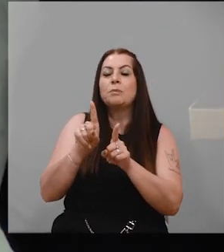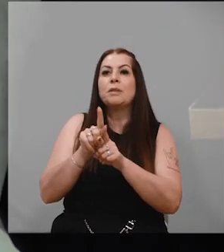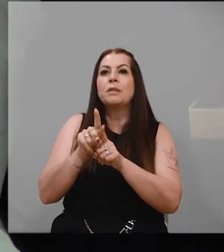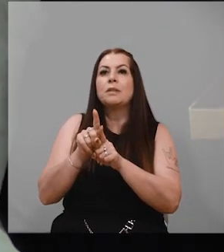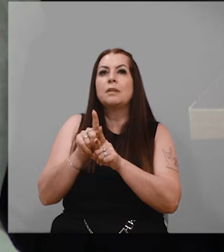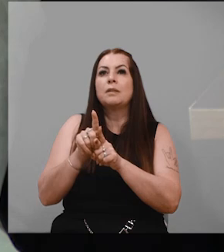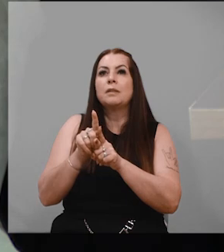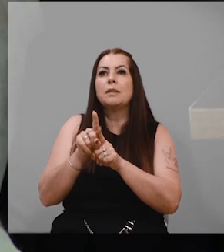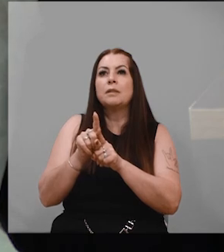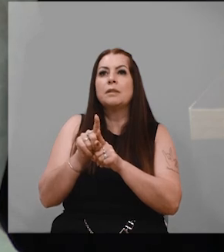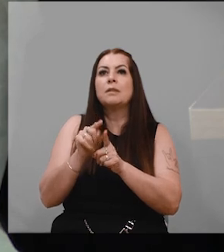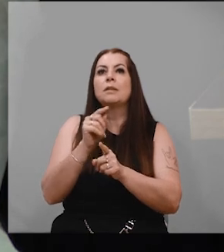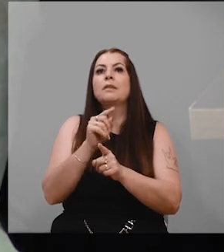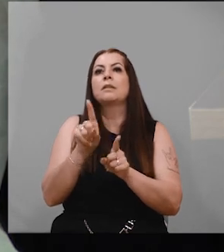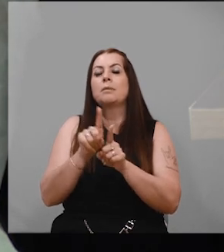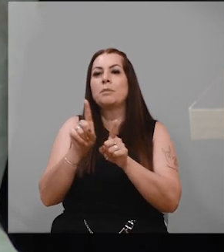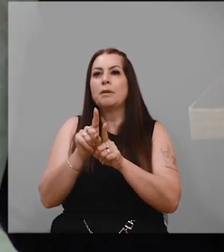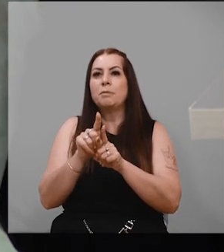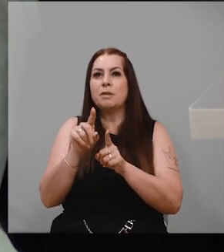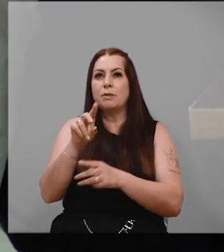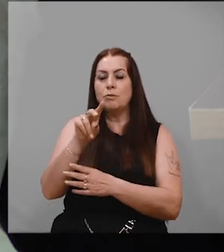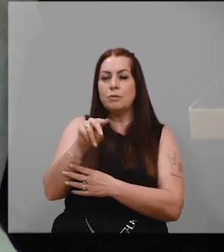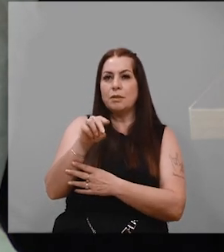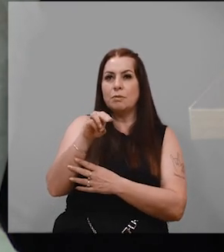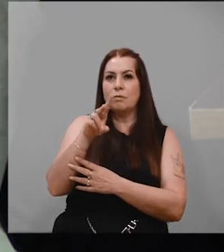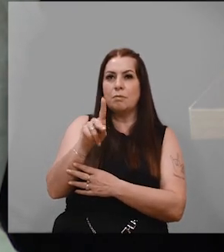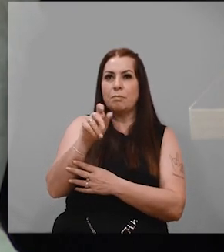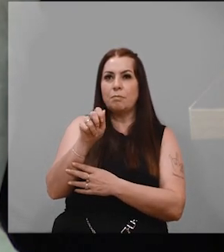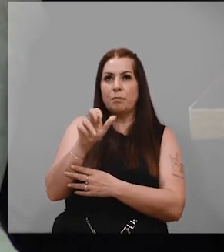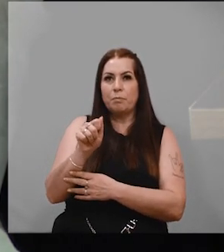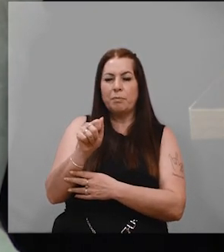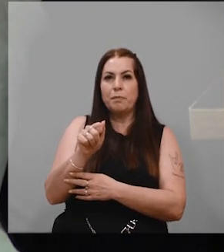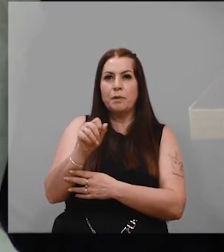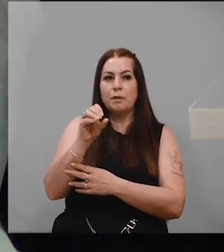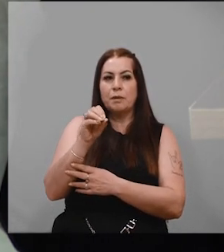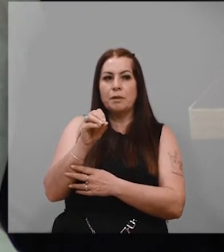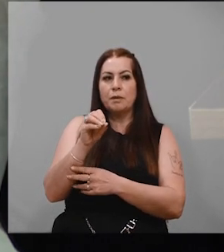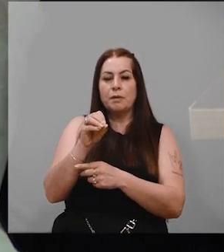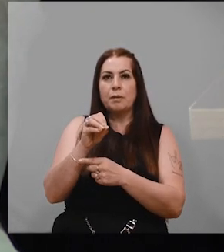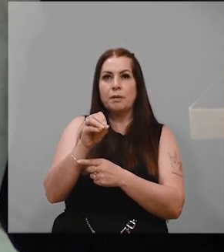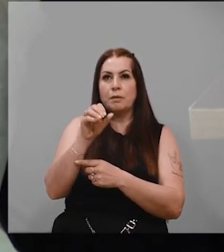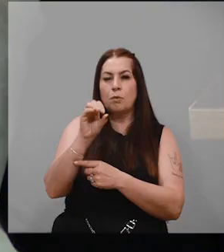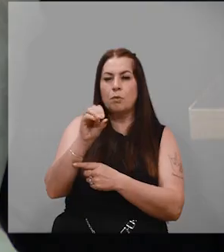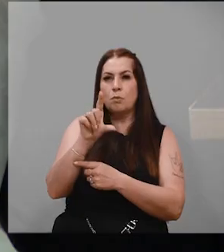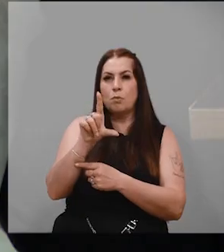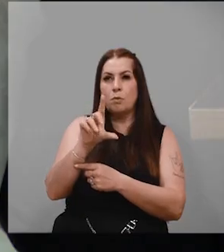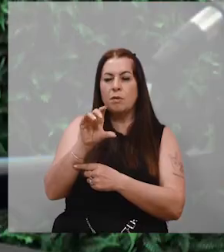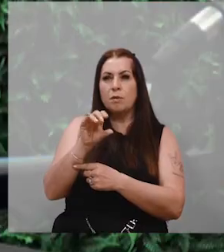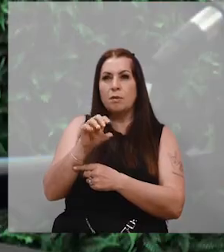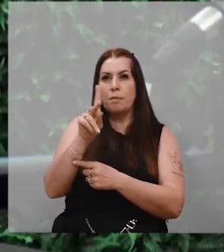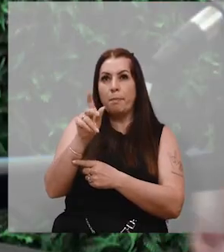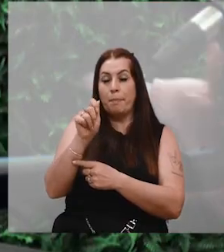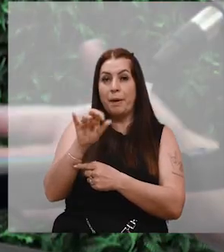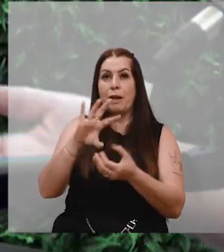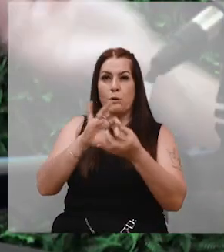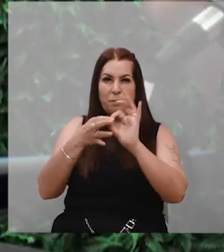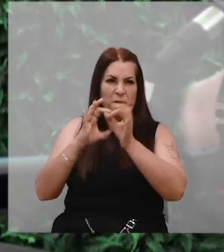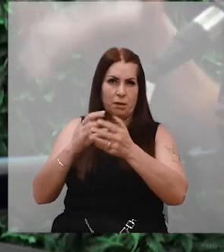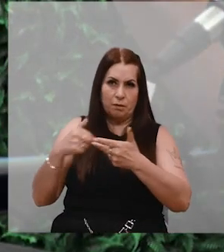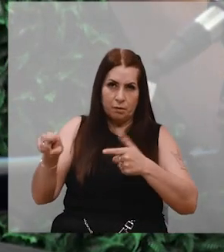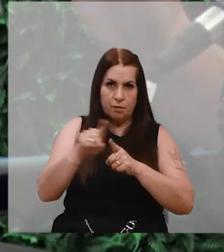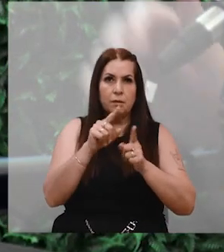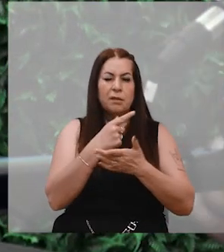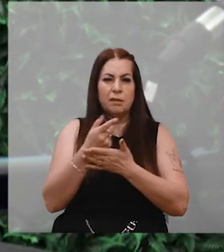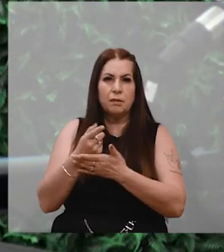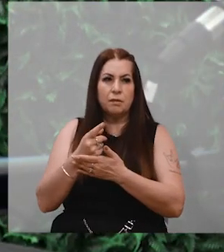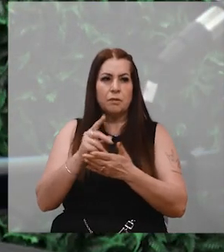das Paralimpíadas, né? Onde a gente teve aqui o Marcelo Casanova, que foi medalhista posteriormente, né? Então, estiveram aqui